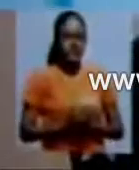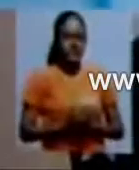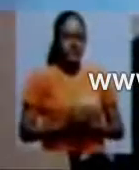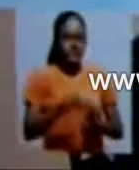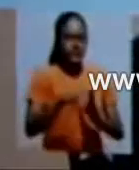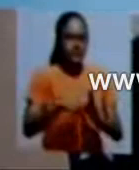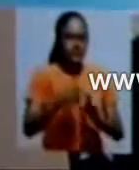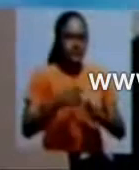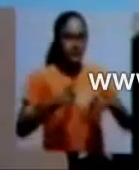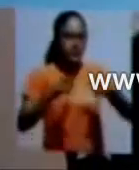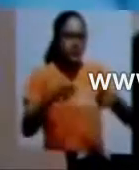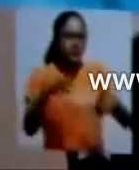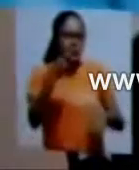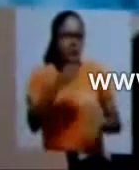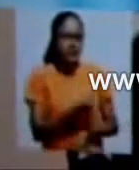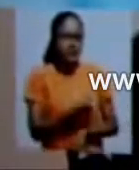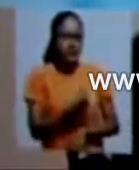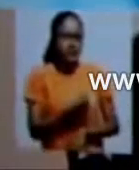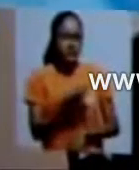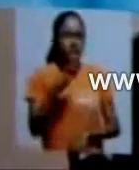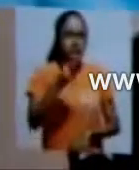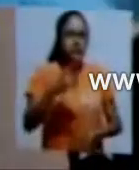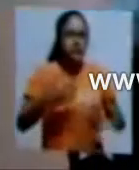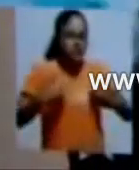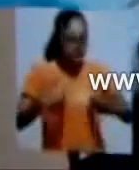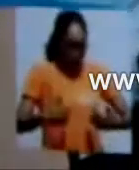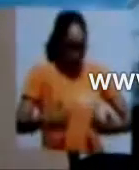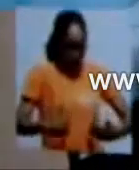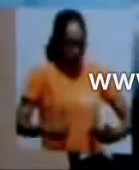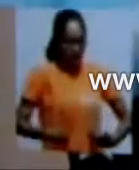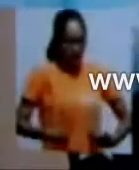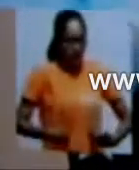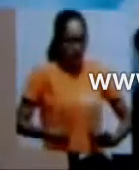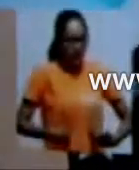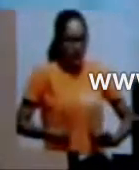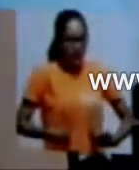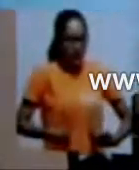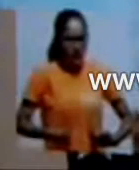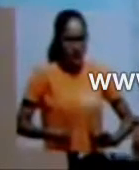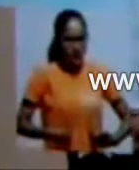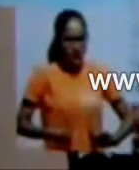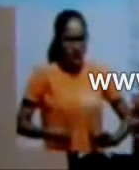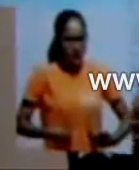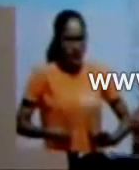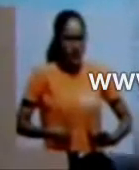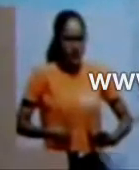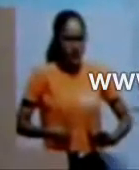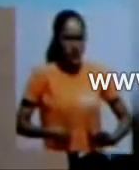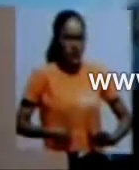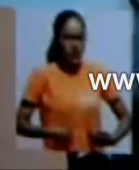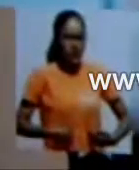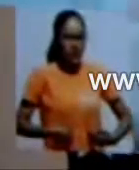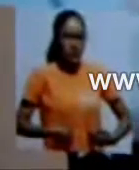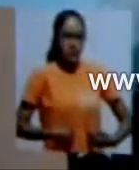Em primeiro lugar na sua vida, o seu corpo. Eu posso carimbar o meu corpo do